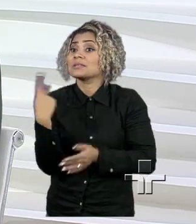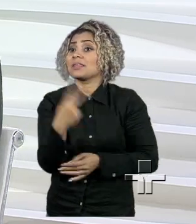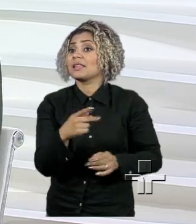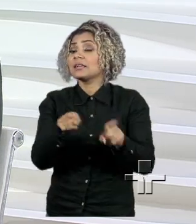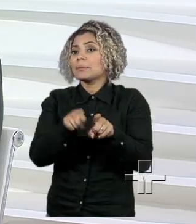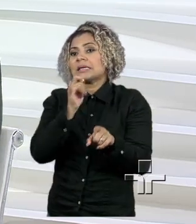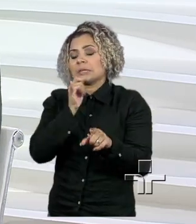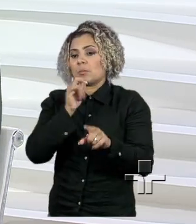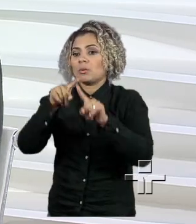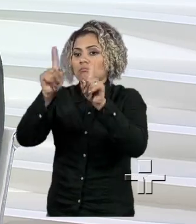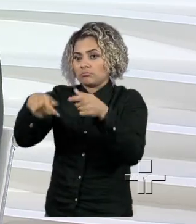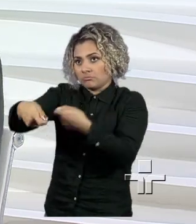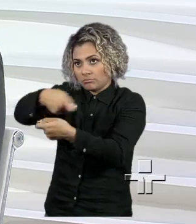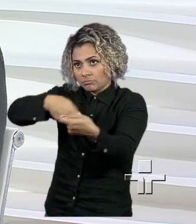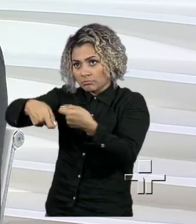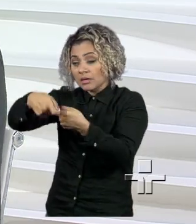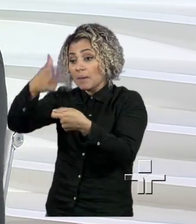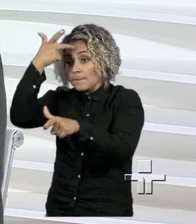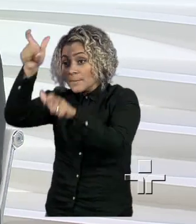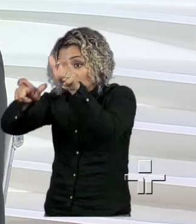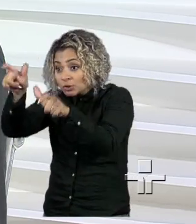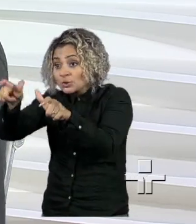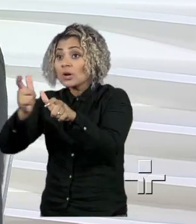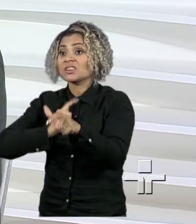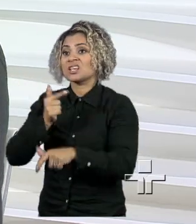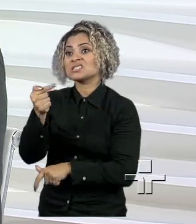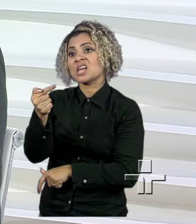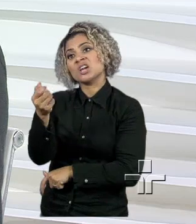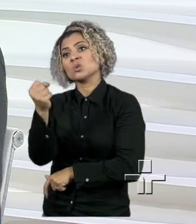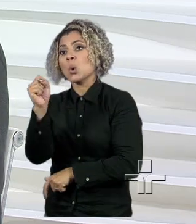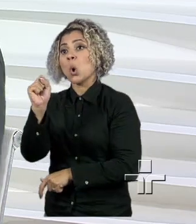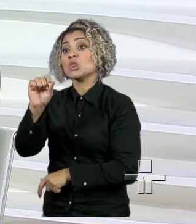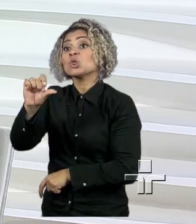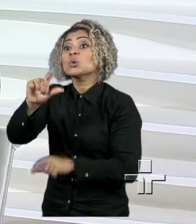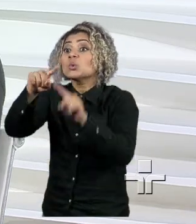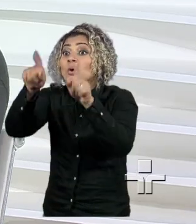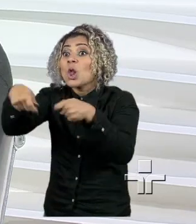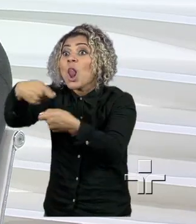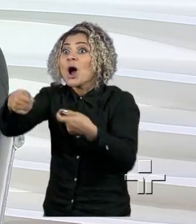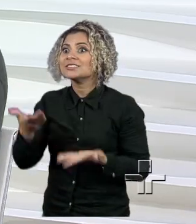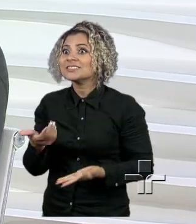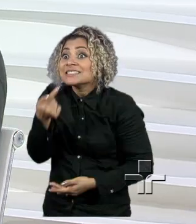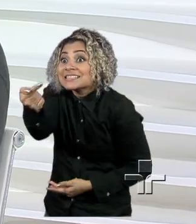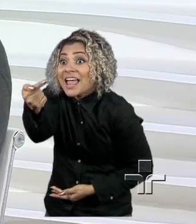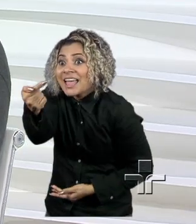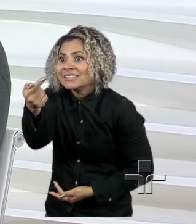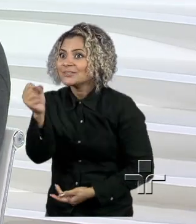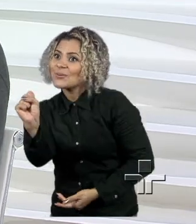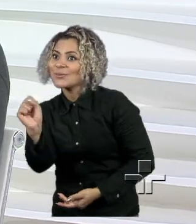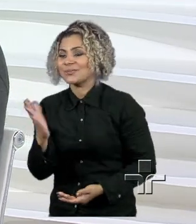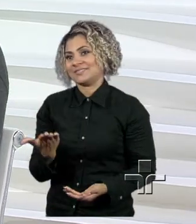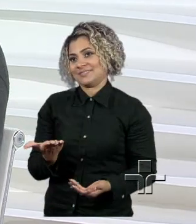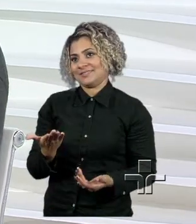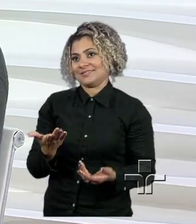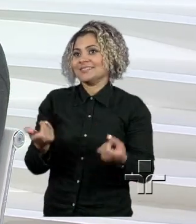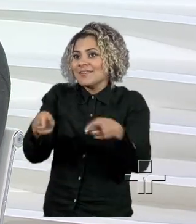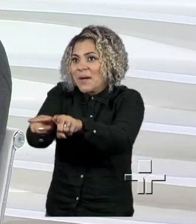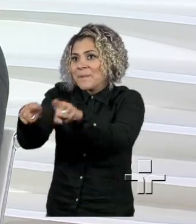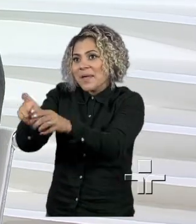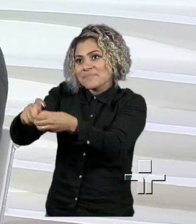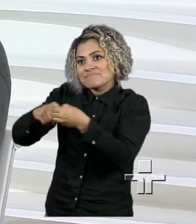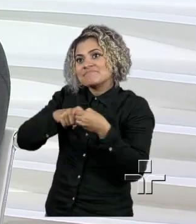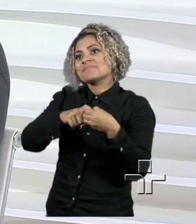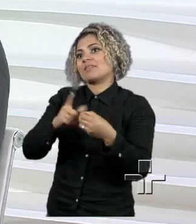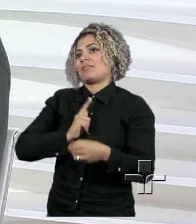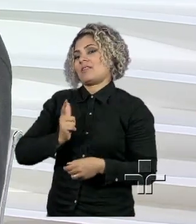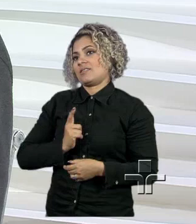muitos franqueados que já temos franqueados com 7, 8 lojas hoje, né? Mas hoje, Ricardo, esse nosso negócio, nós temos diariamente,